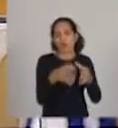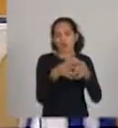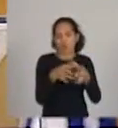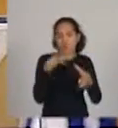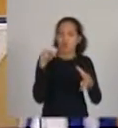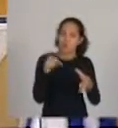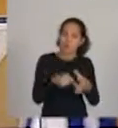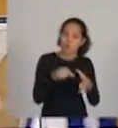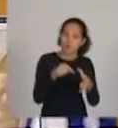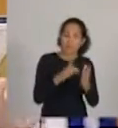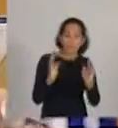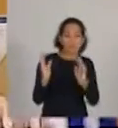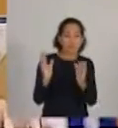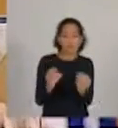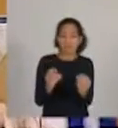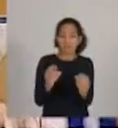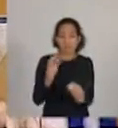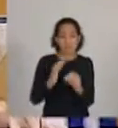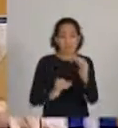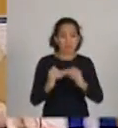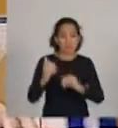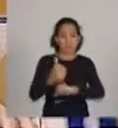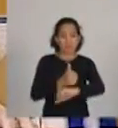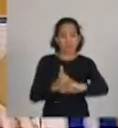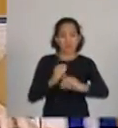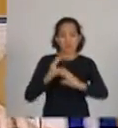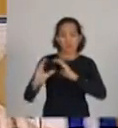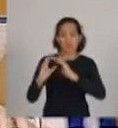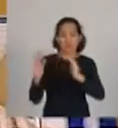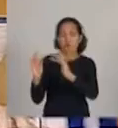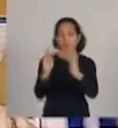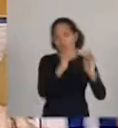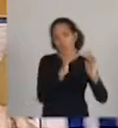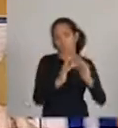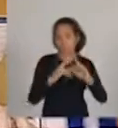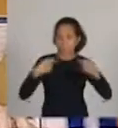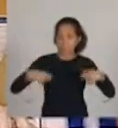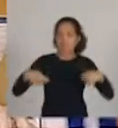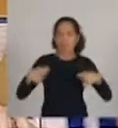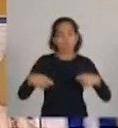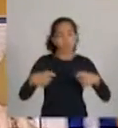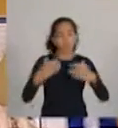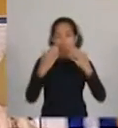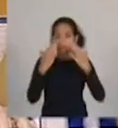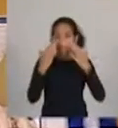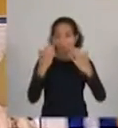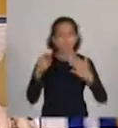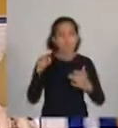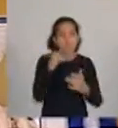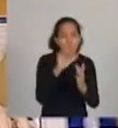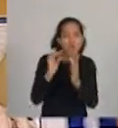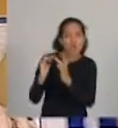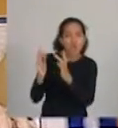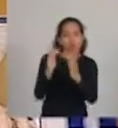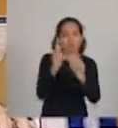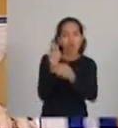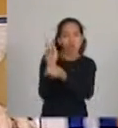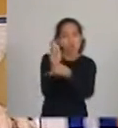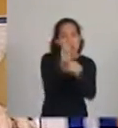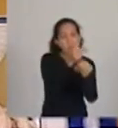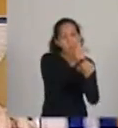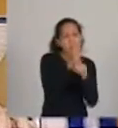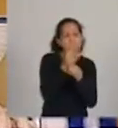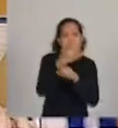altamente exposta e que merece estar, por estar na linha de frente também, cobrindo os